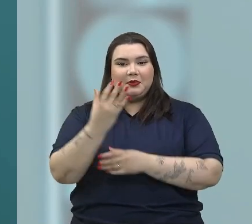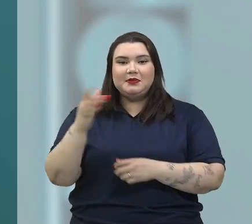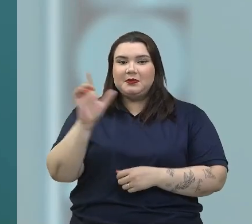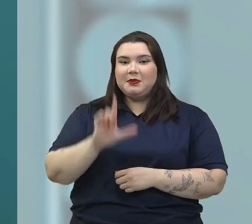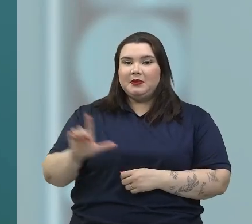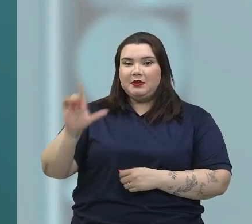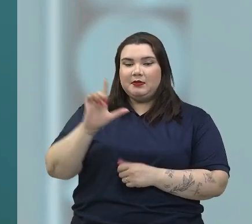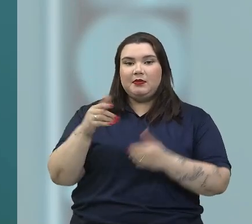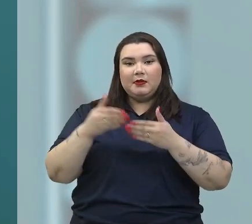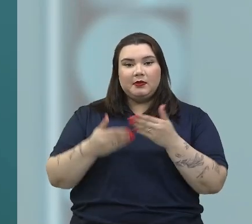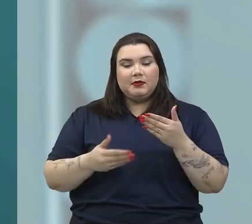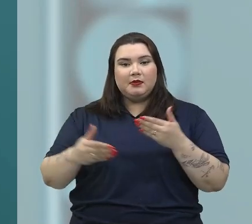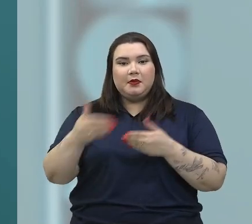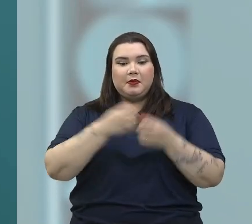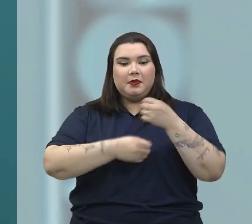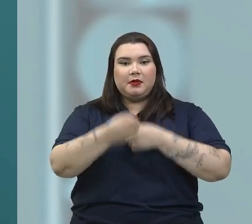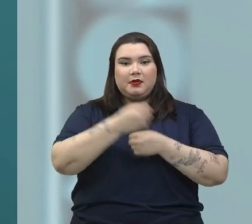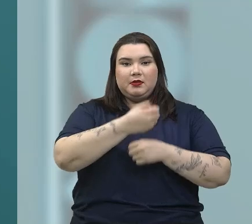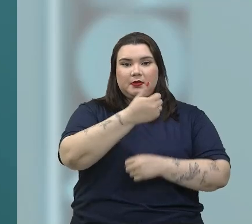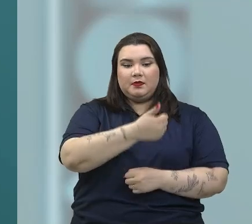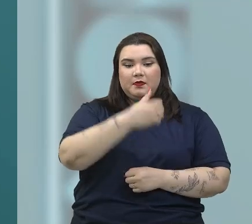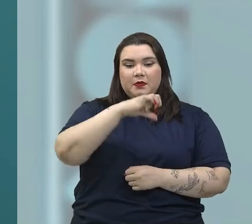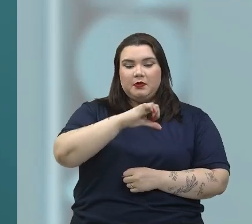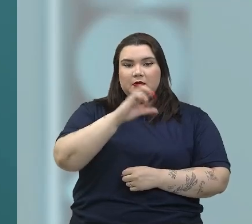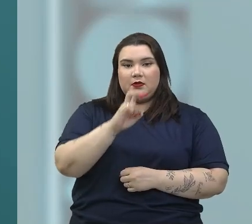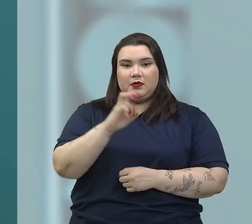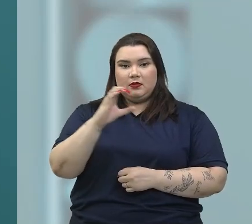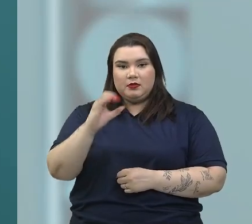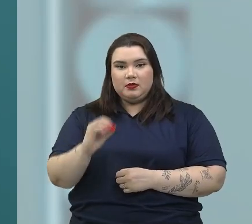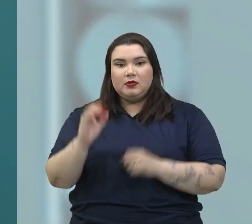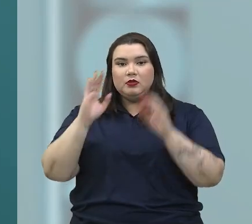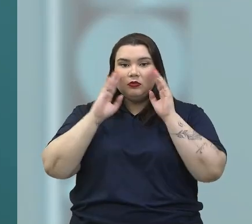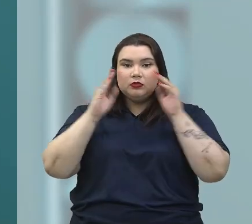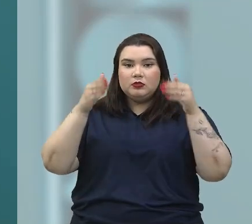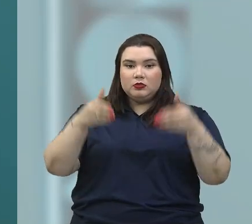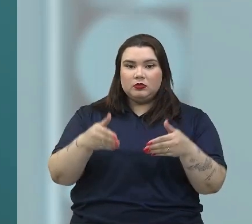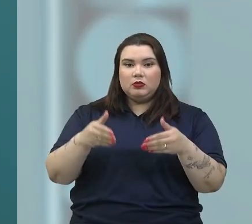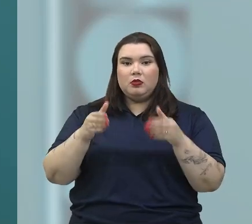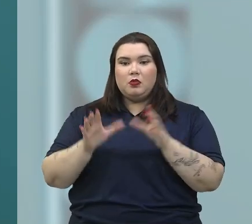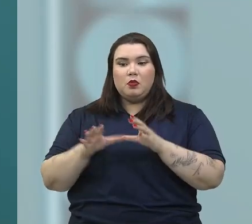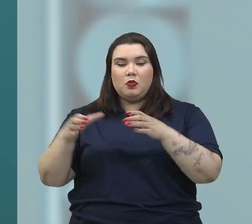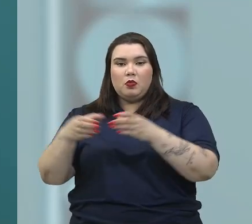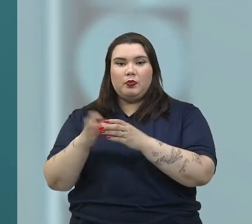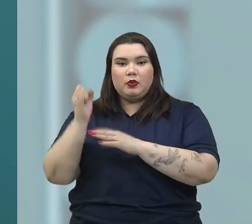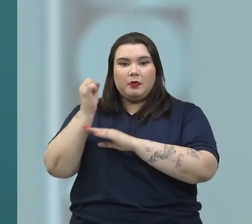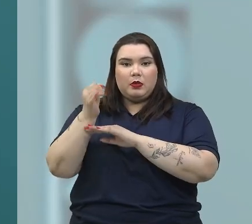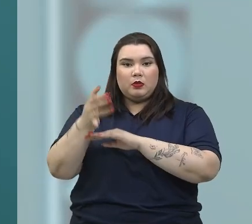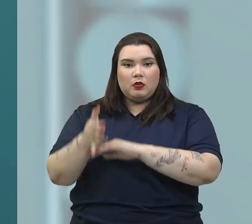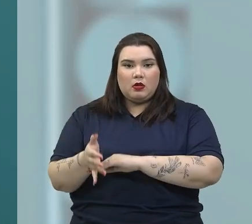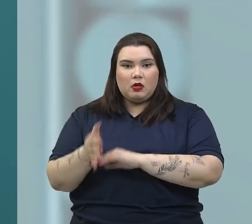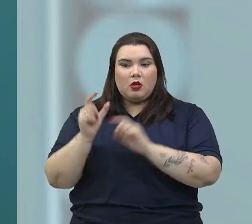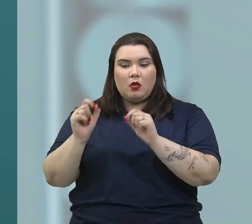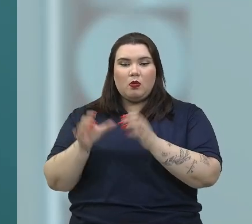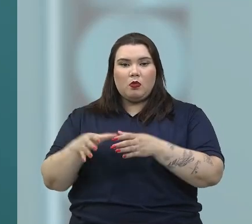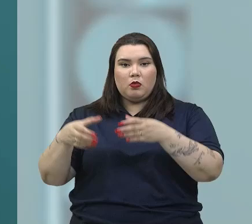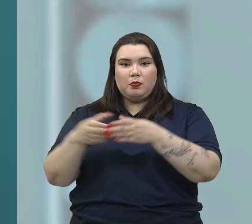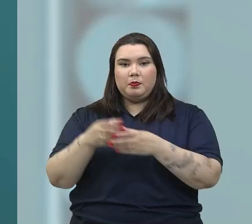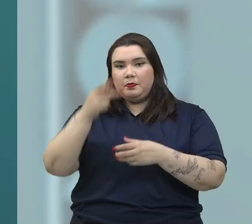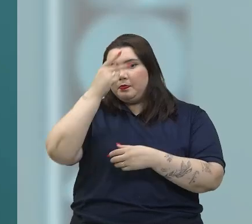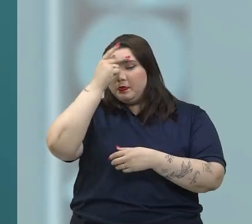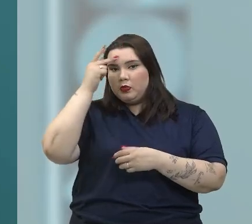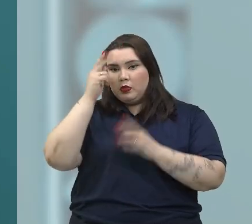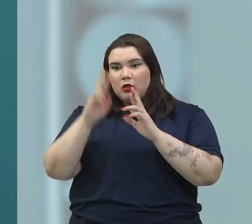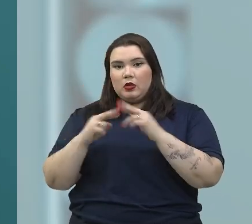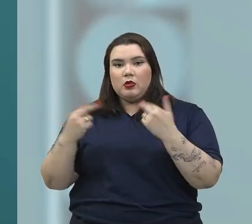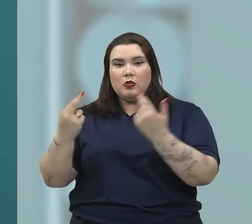a partir de 1950, com especificamente o Clube da Madrugada, que era um clube que tinha ali